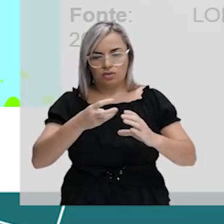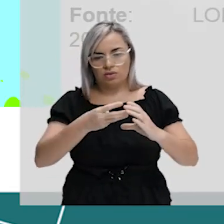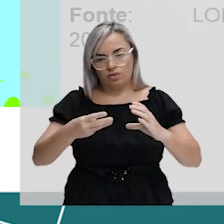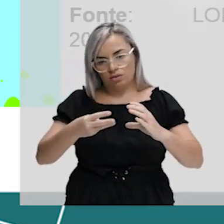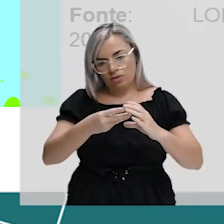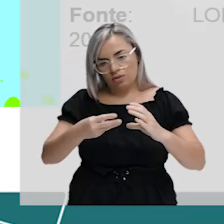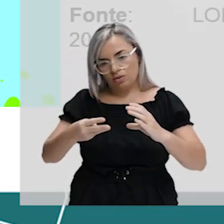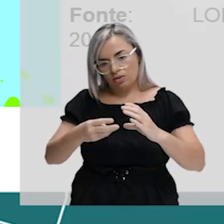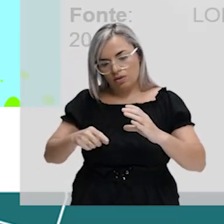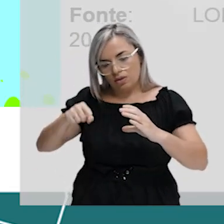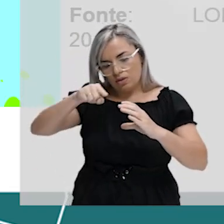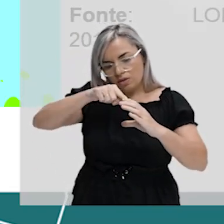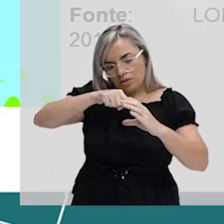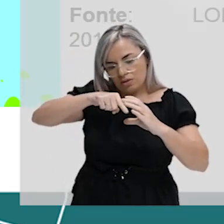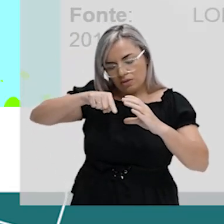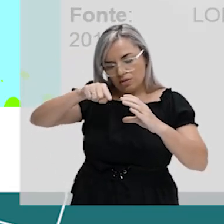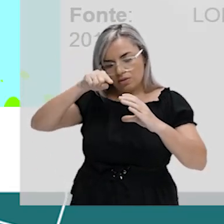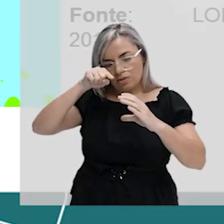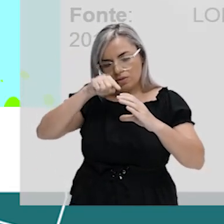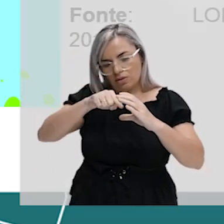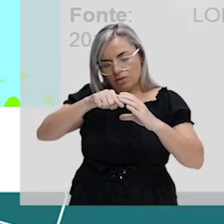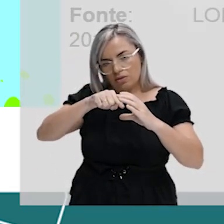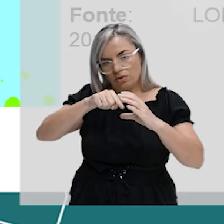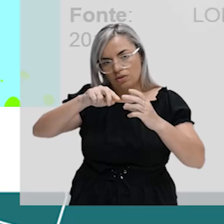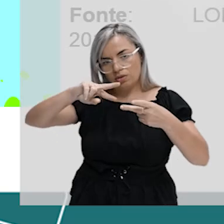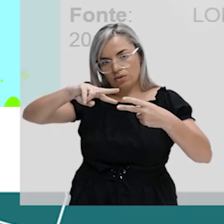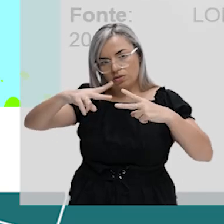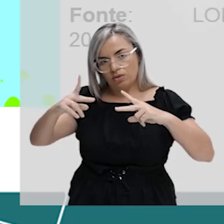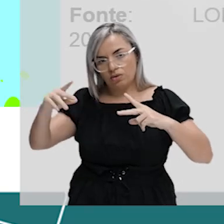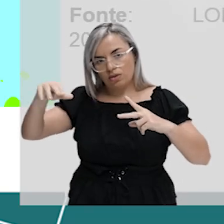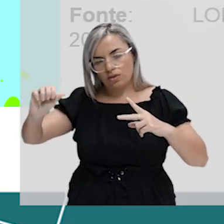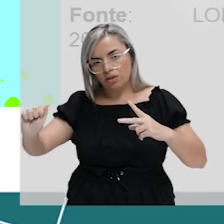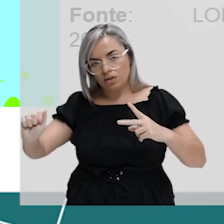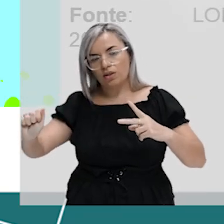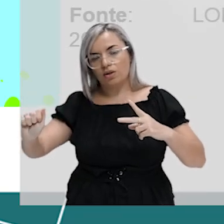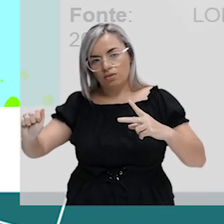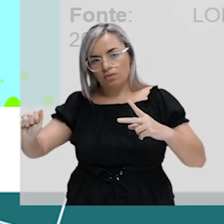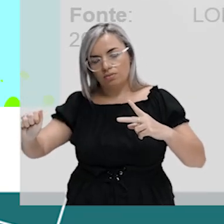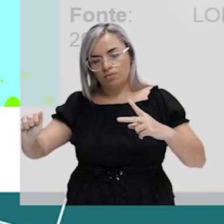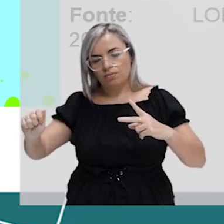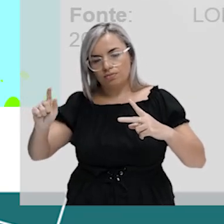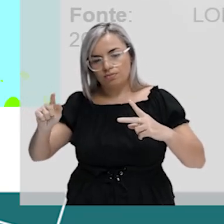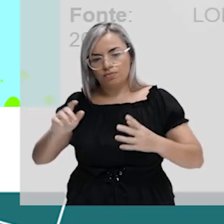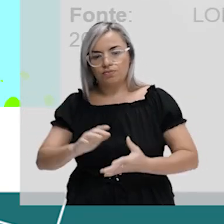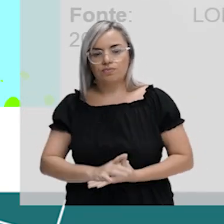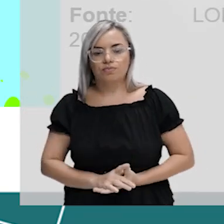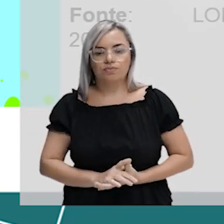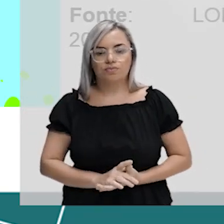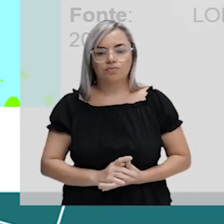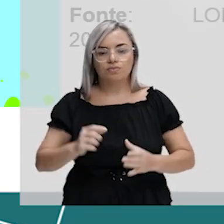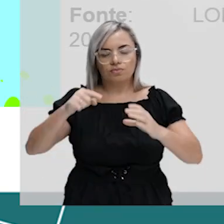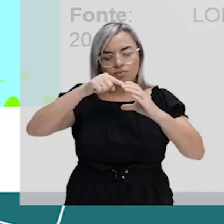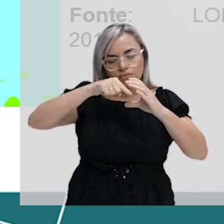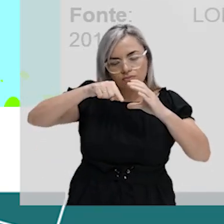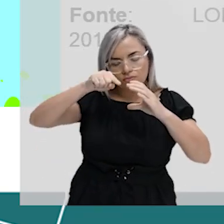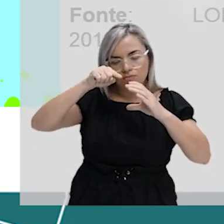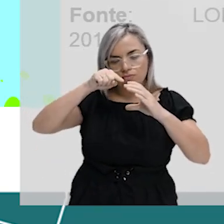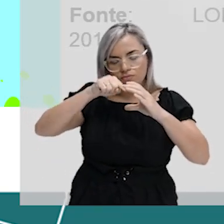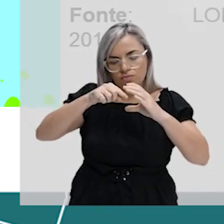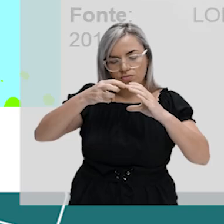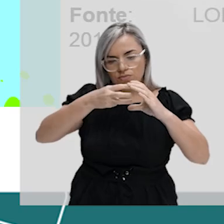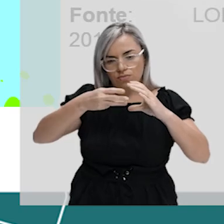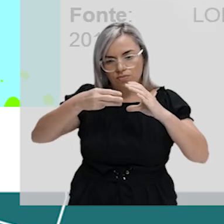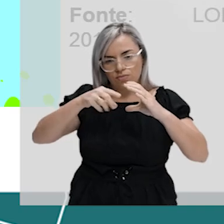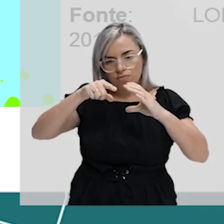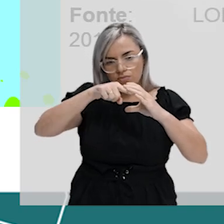no núcleo o DNA, que é o material genético. Tá? Então, no núcleo de cada célula